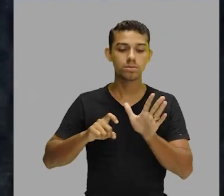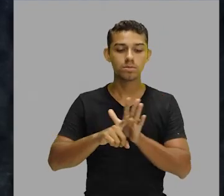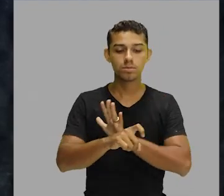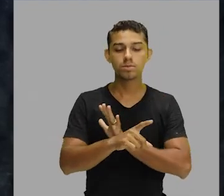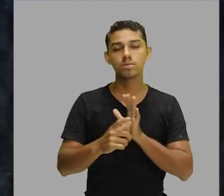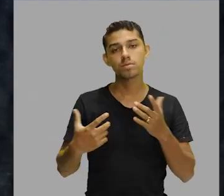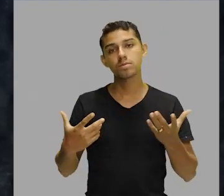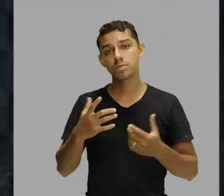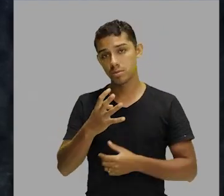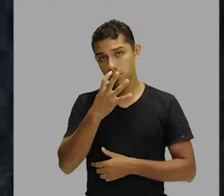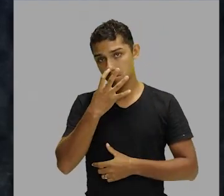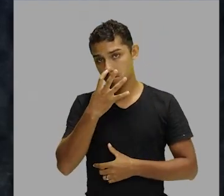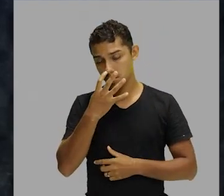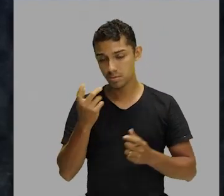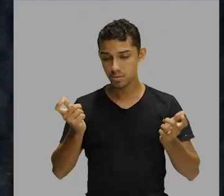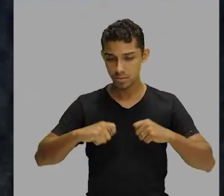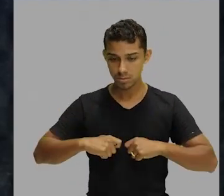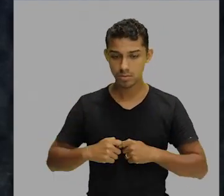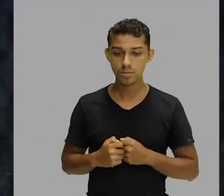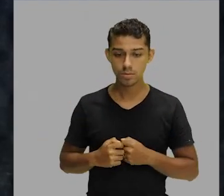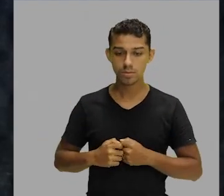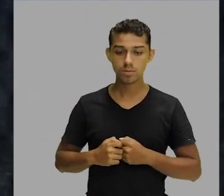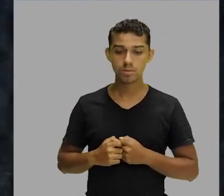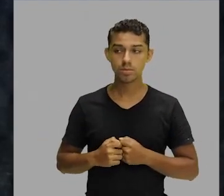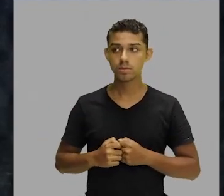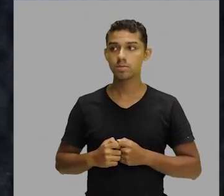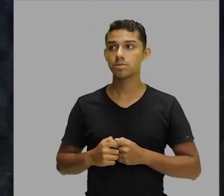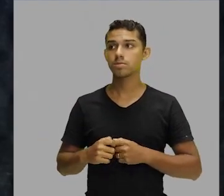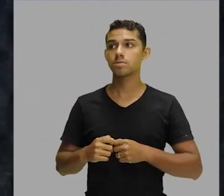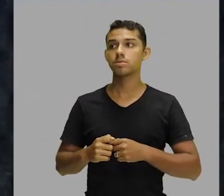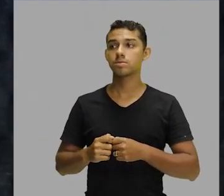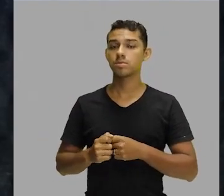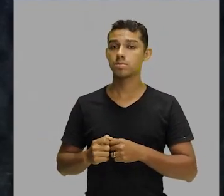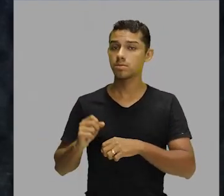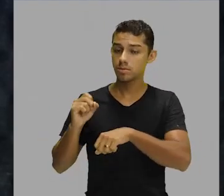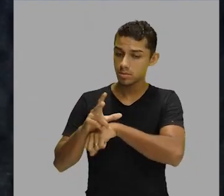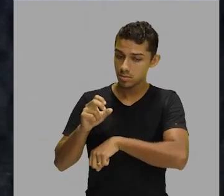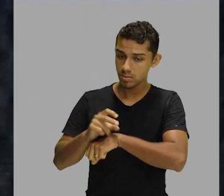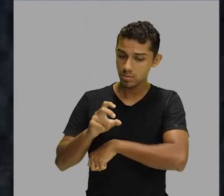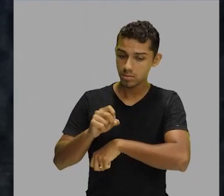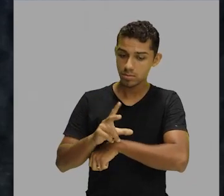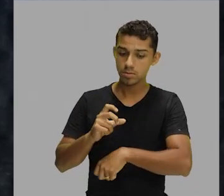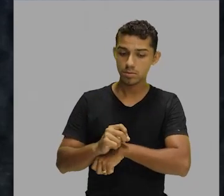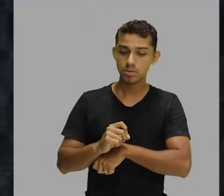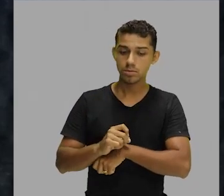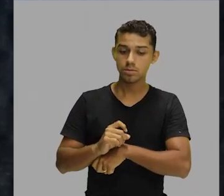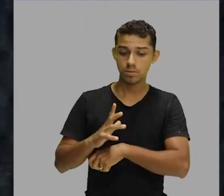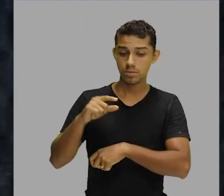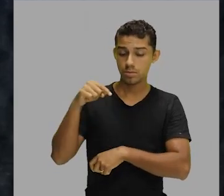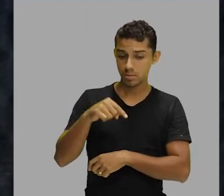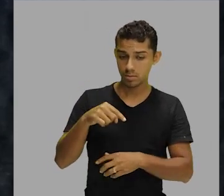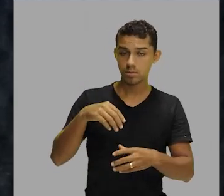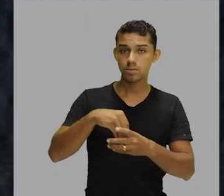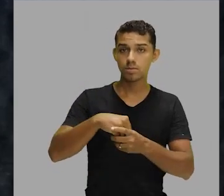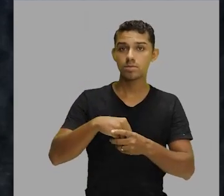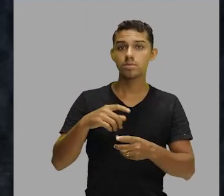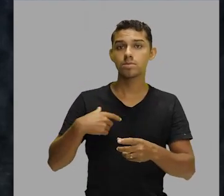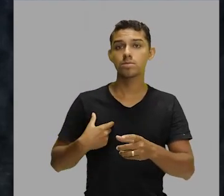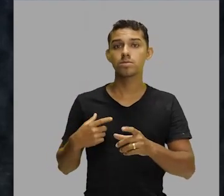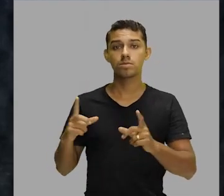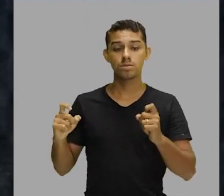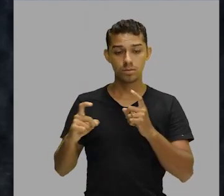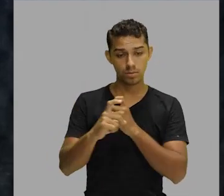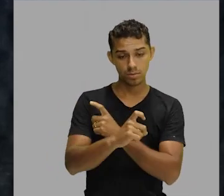bactéria. Observa que o vírus agora ele infecta esta bactéria, injetando